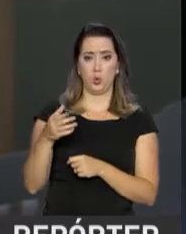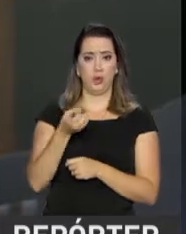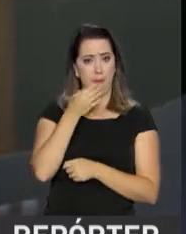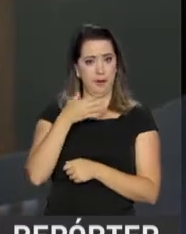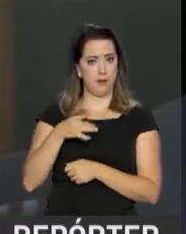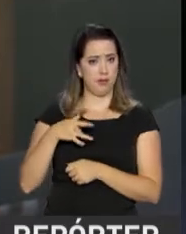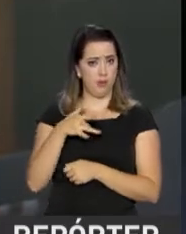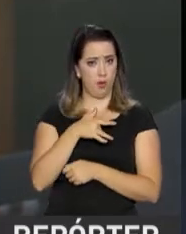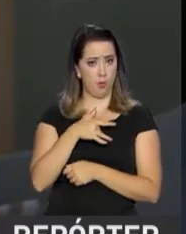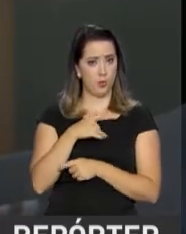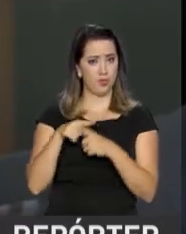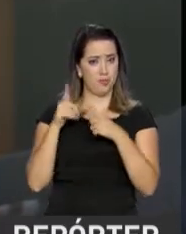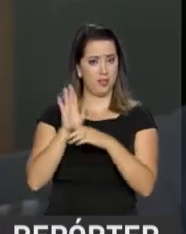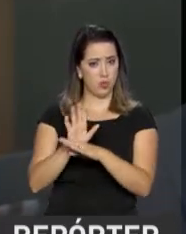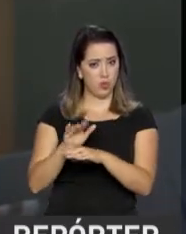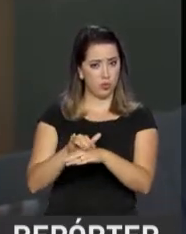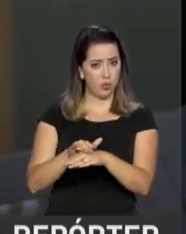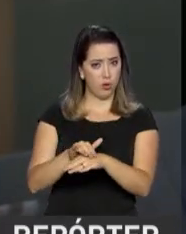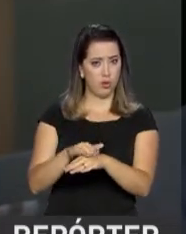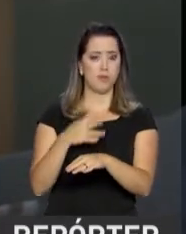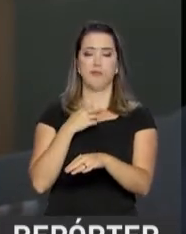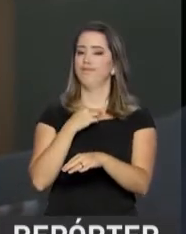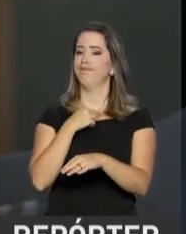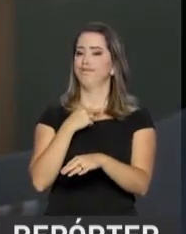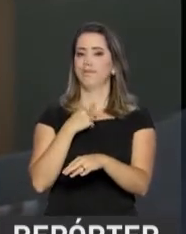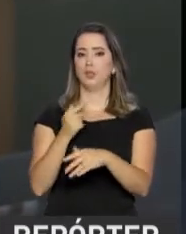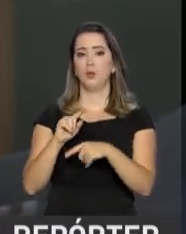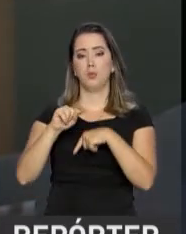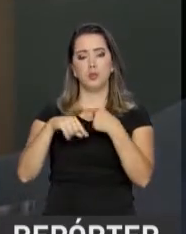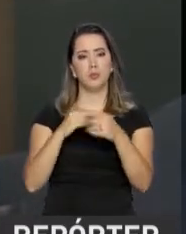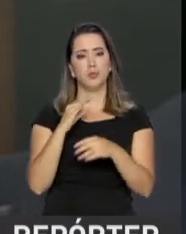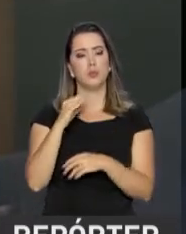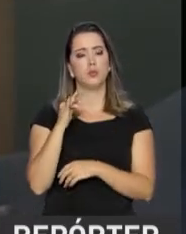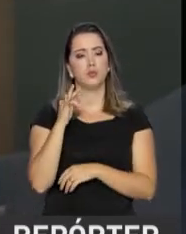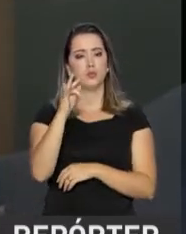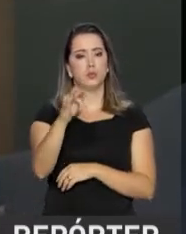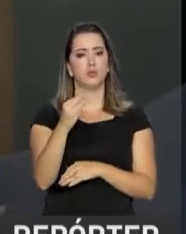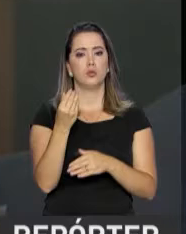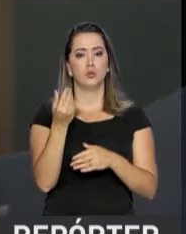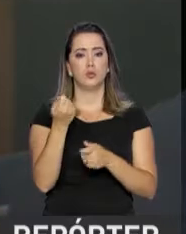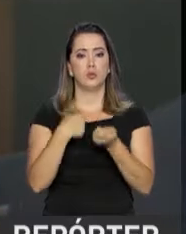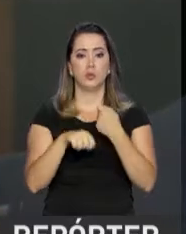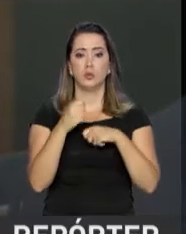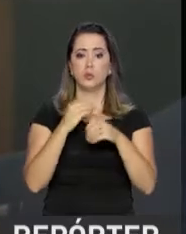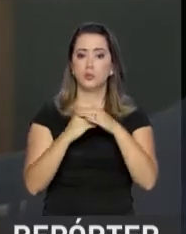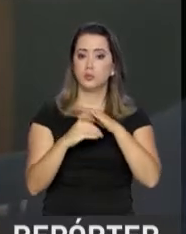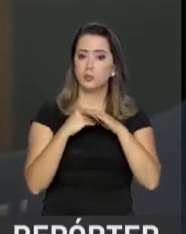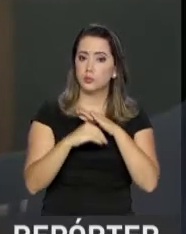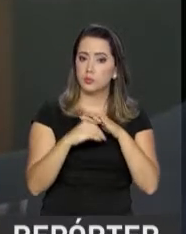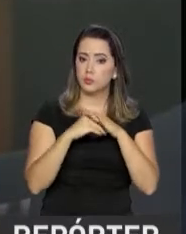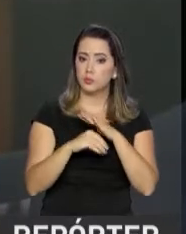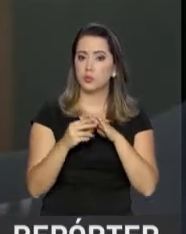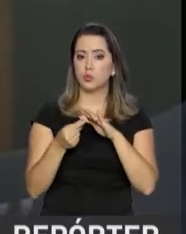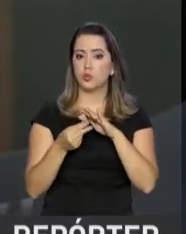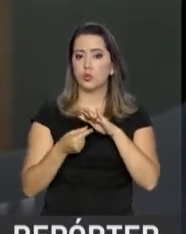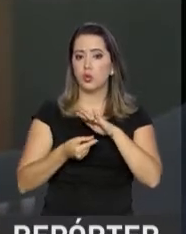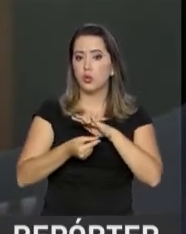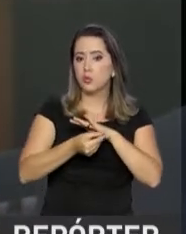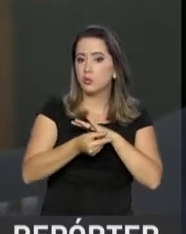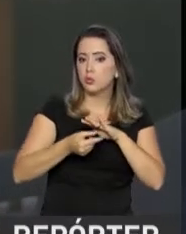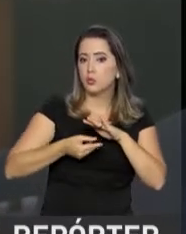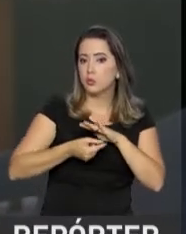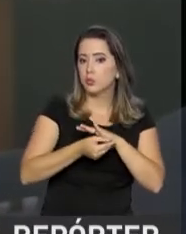e na essência gerar uma poupança na economia para o a